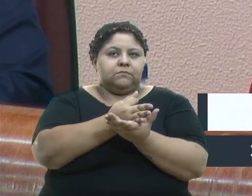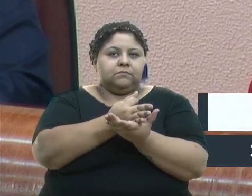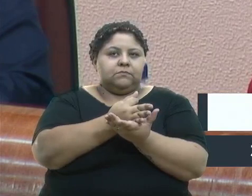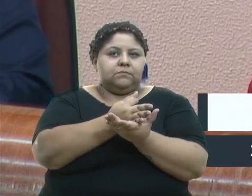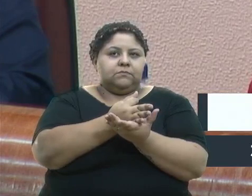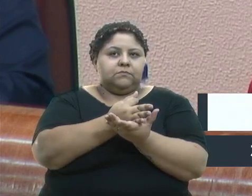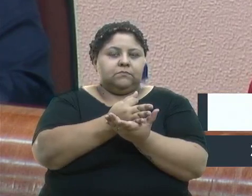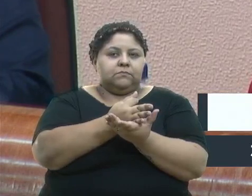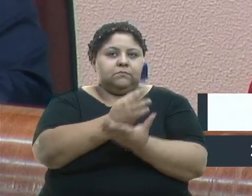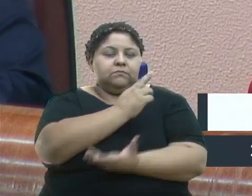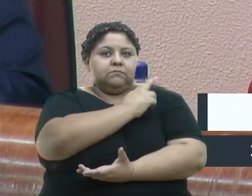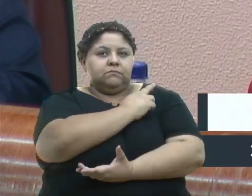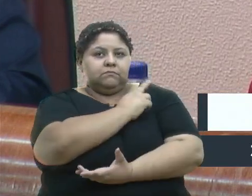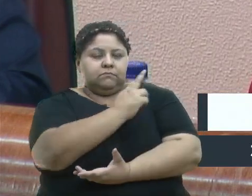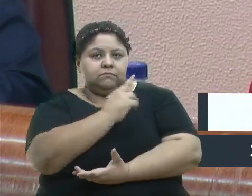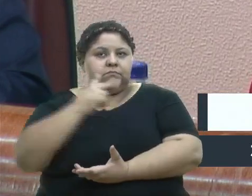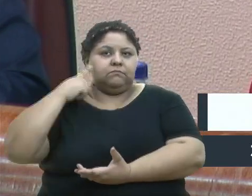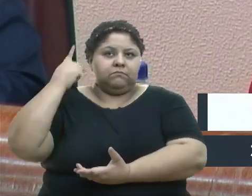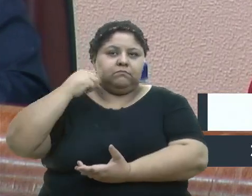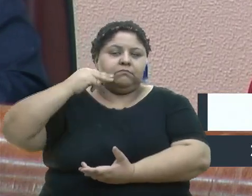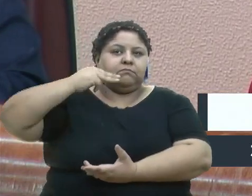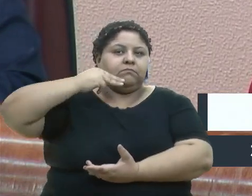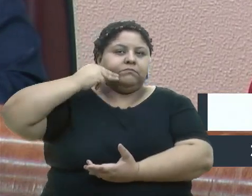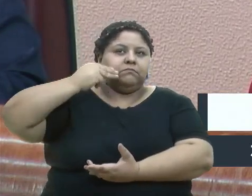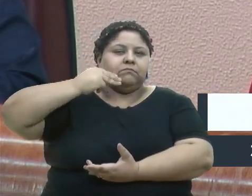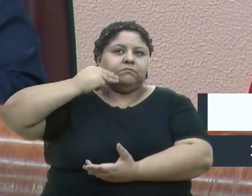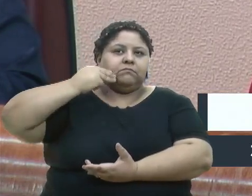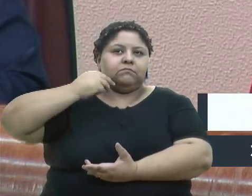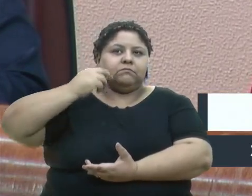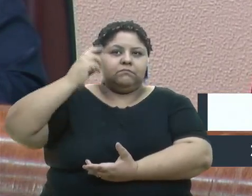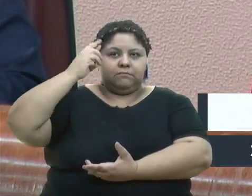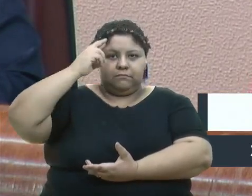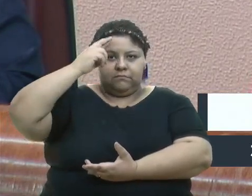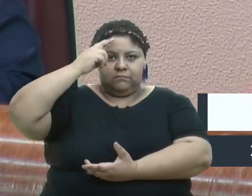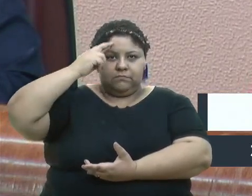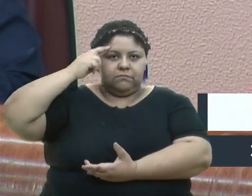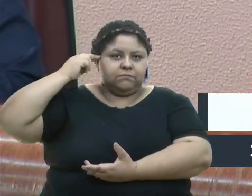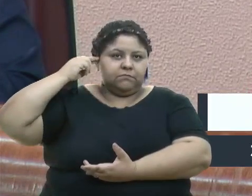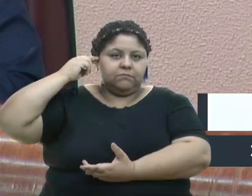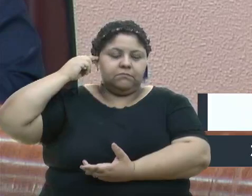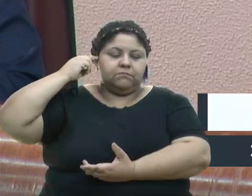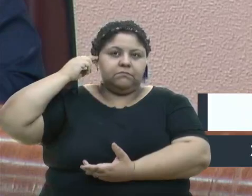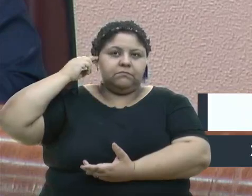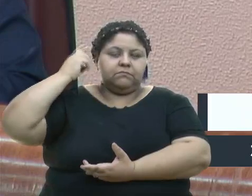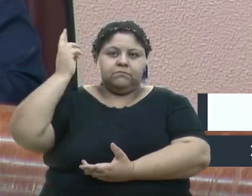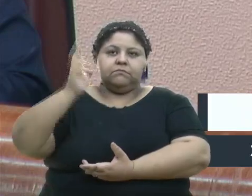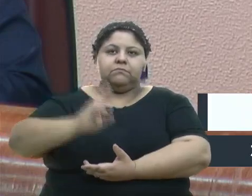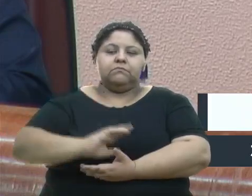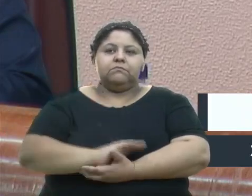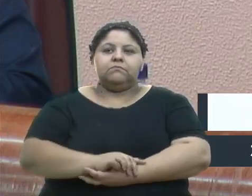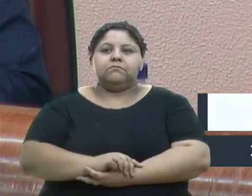em representação, vereadora Marisol Santos e vereador Rafael Bueno.